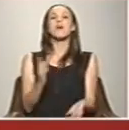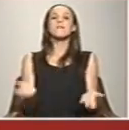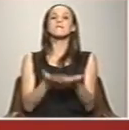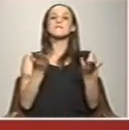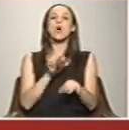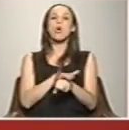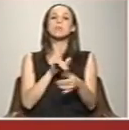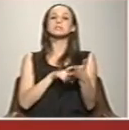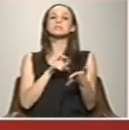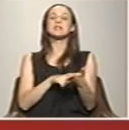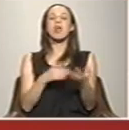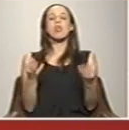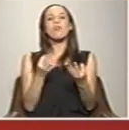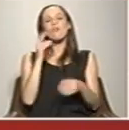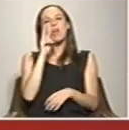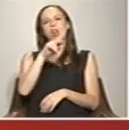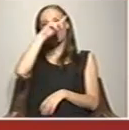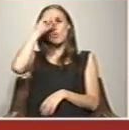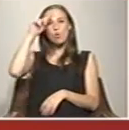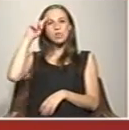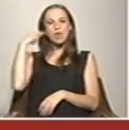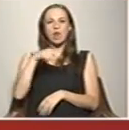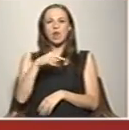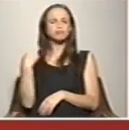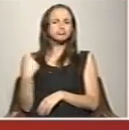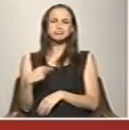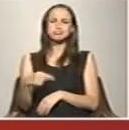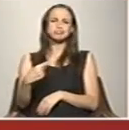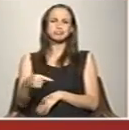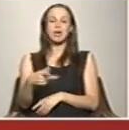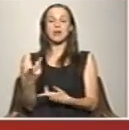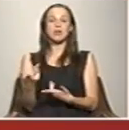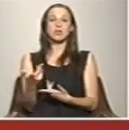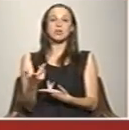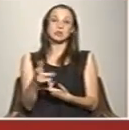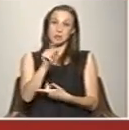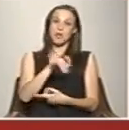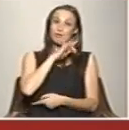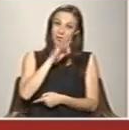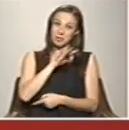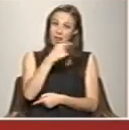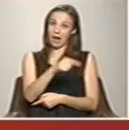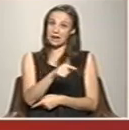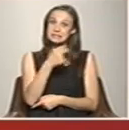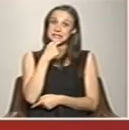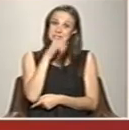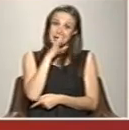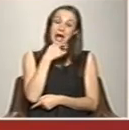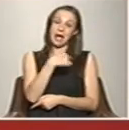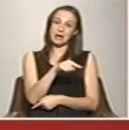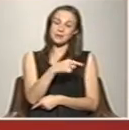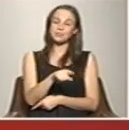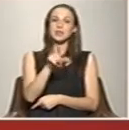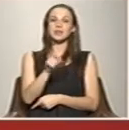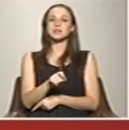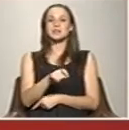e da constatação das dificuldades constantes que nós encontramos, quer junto das famílias, quando existem, quer das maiores